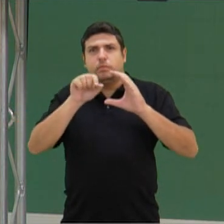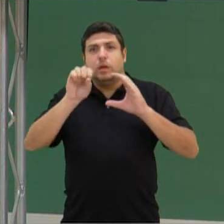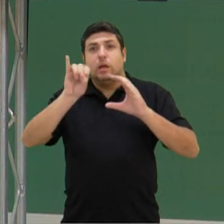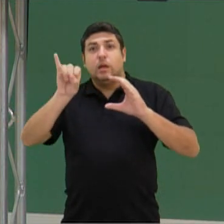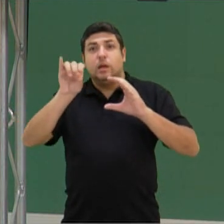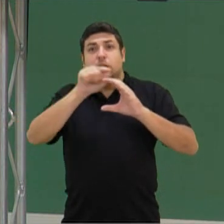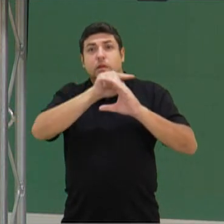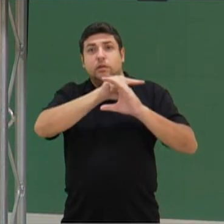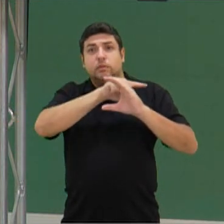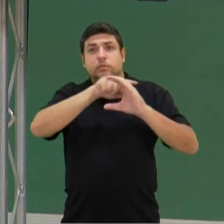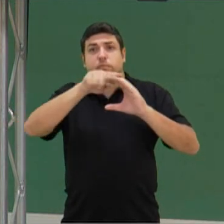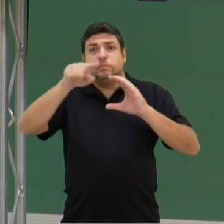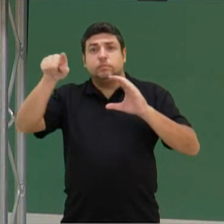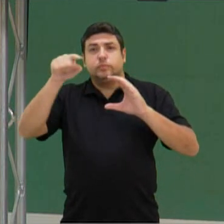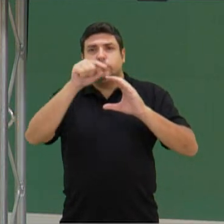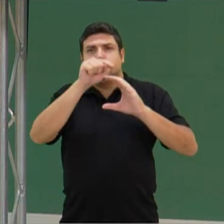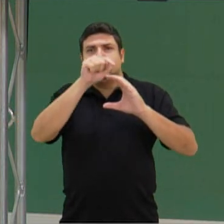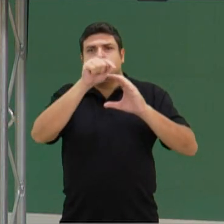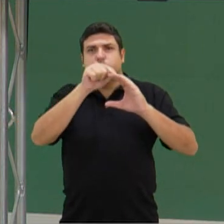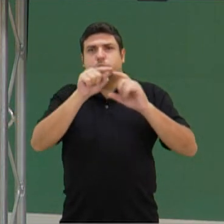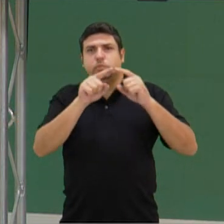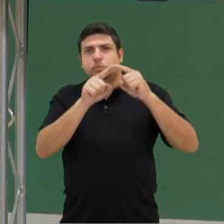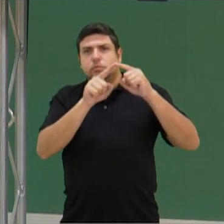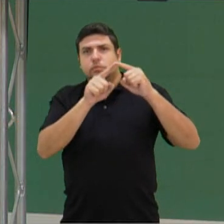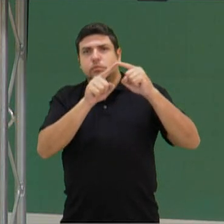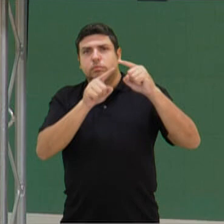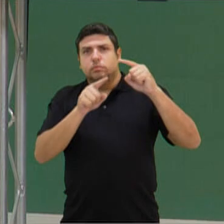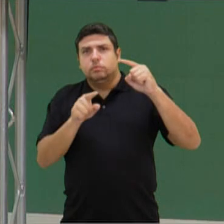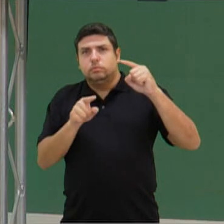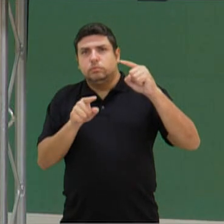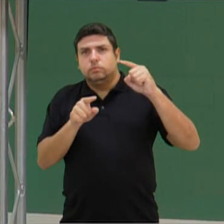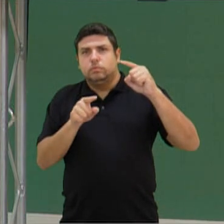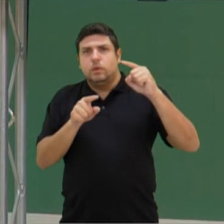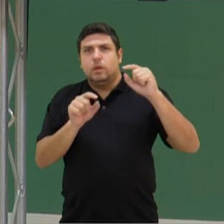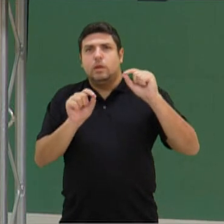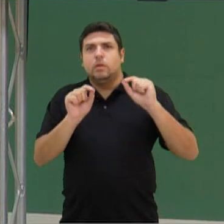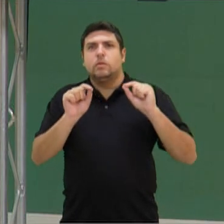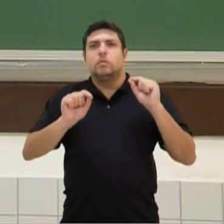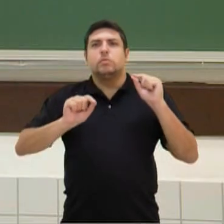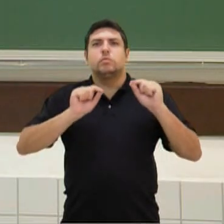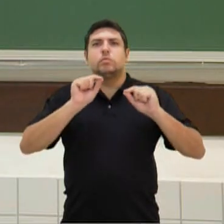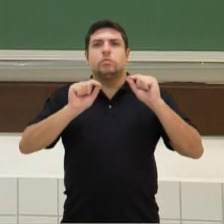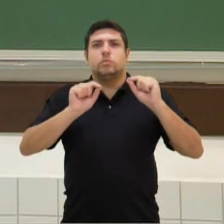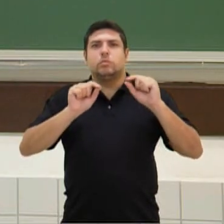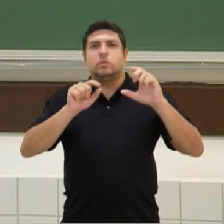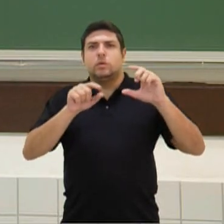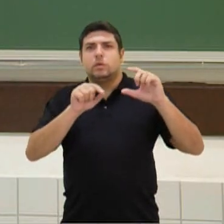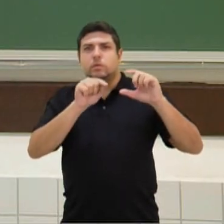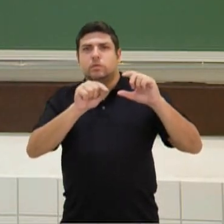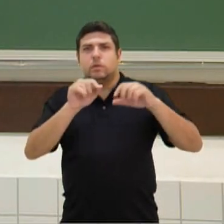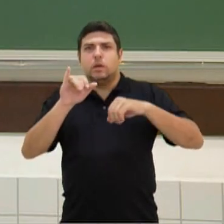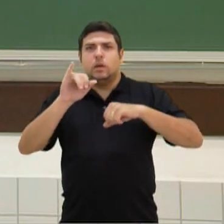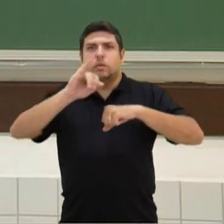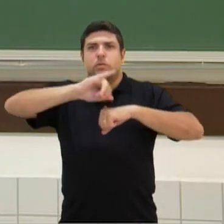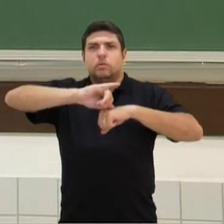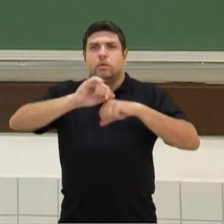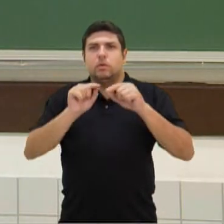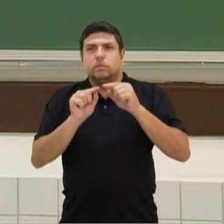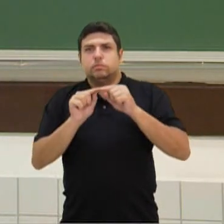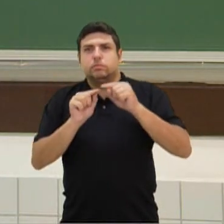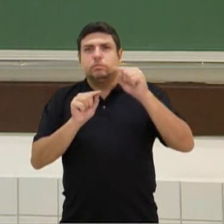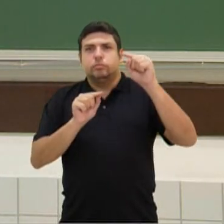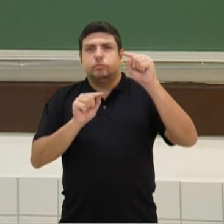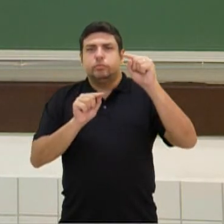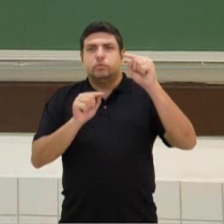a circunferência e tem um único ponto comum, a distância que ela está do centro à reta, ela é igual ao